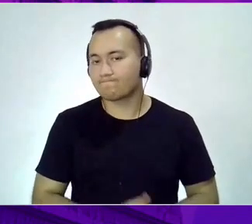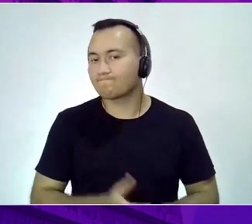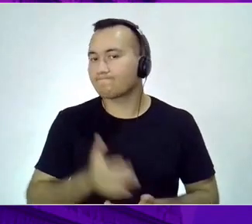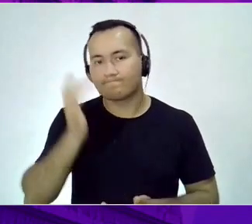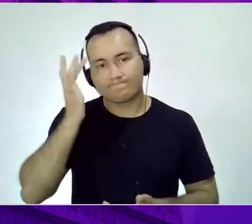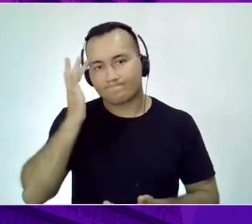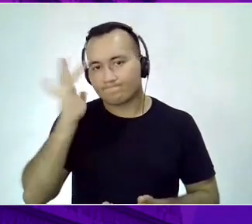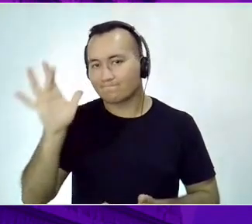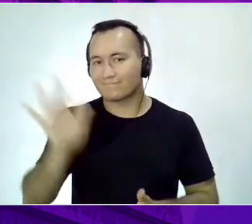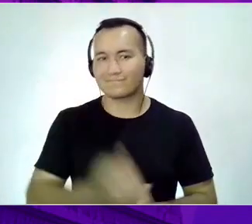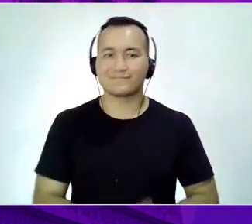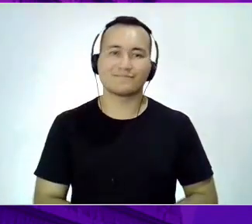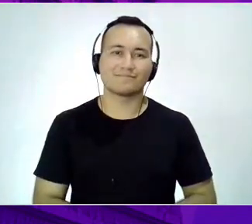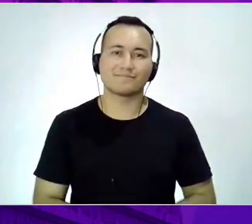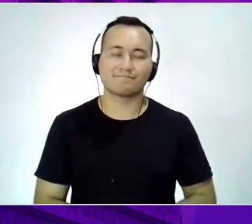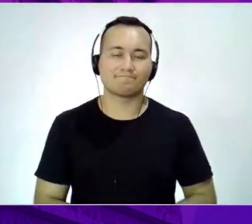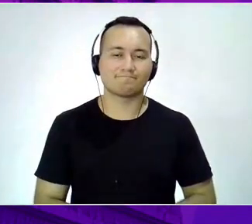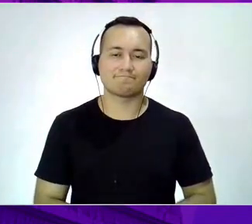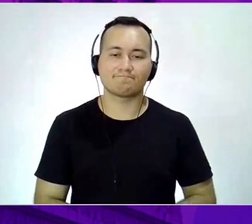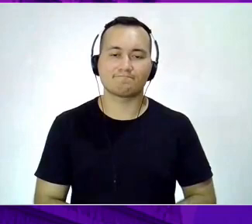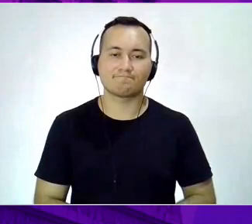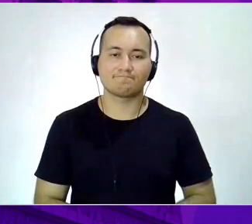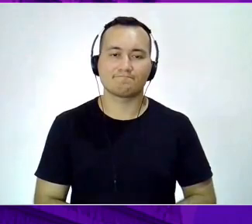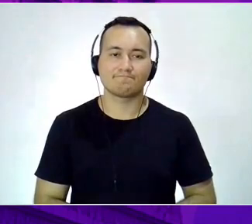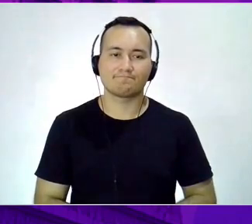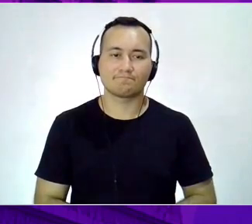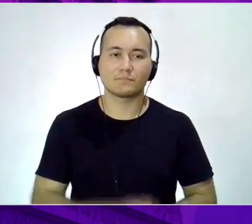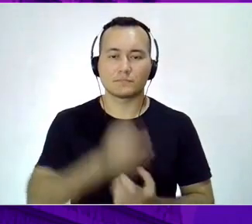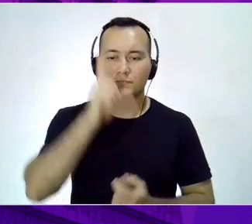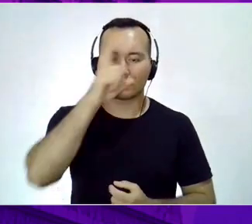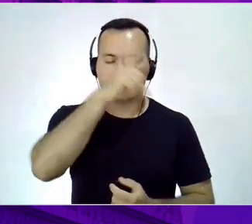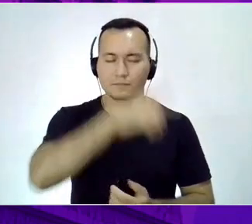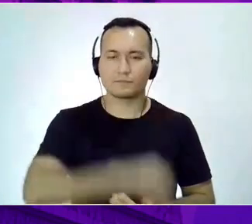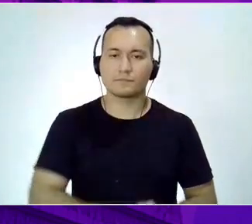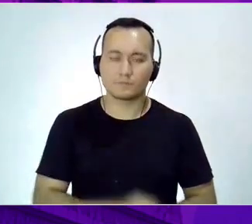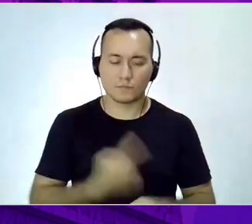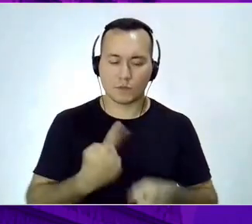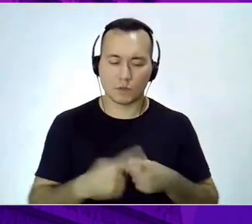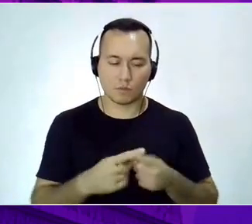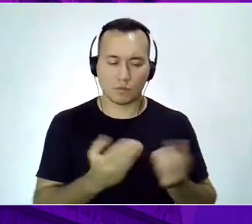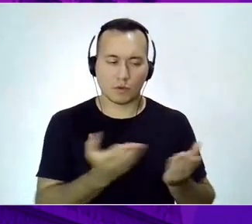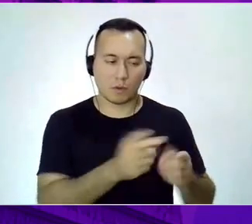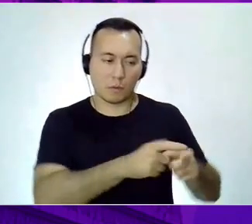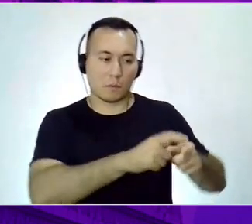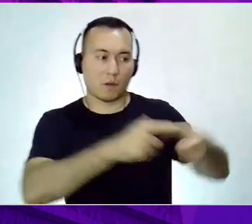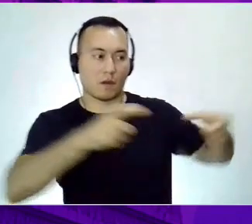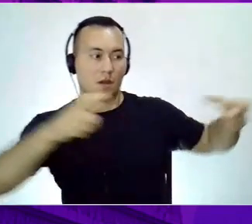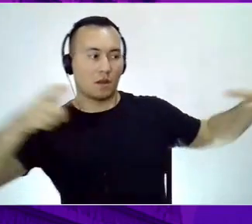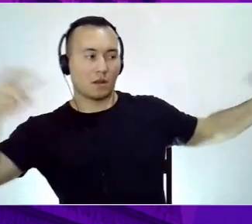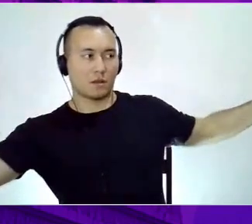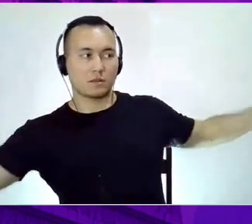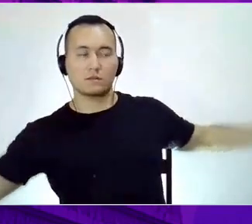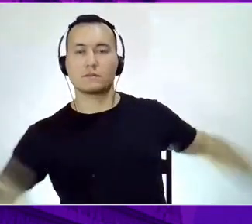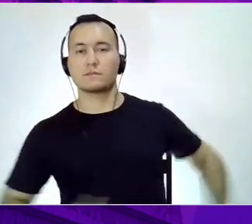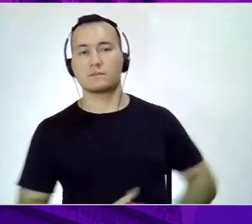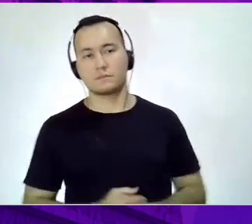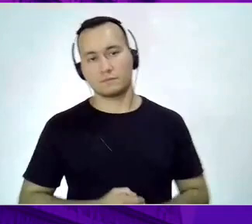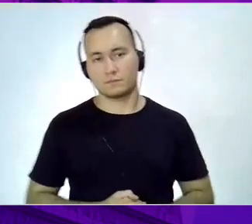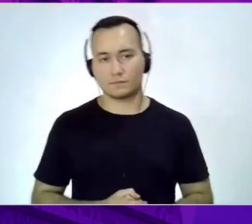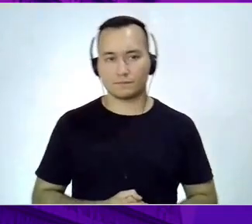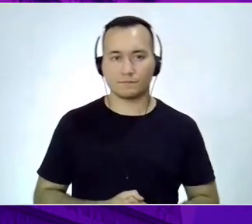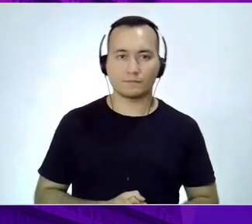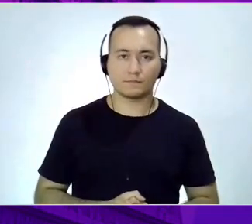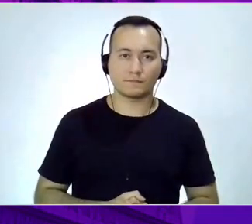A gente vai falar aqui de 3 estratégias que ajudam a reduzir esse problema. Não resolvem